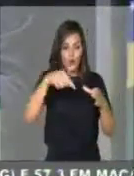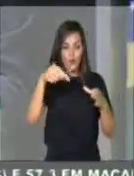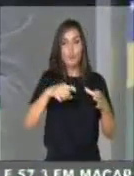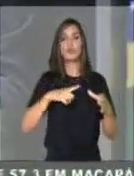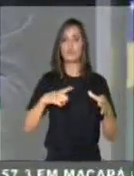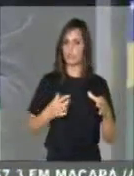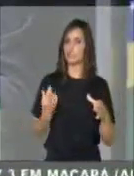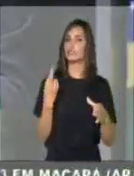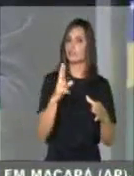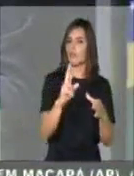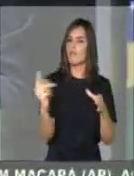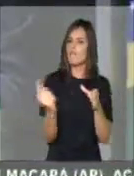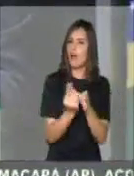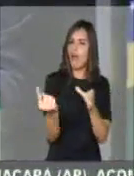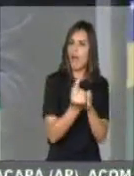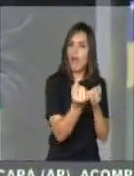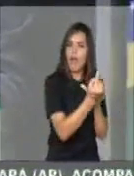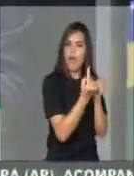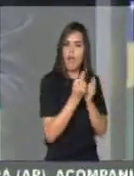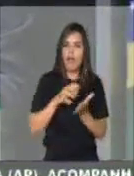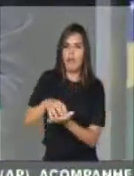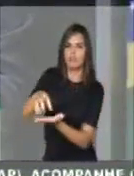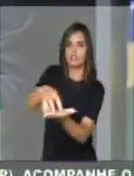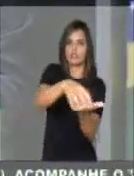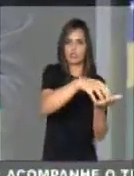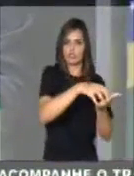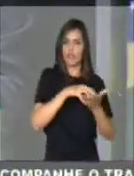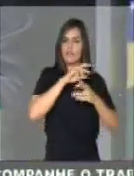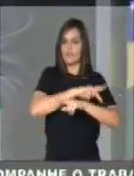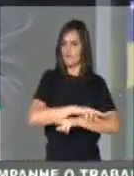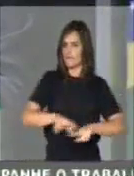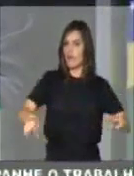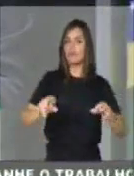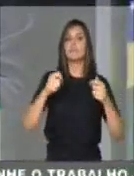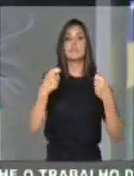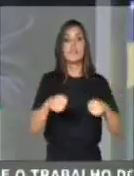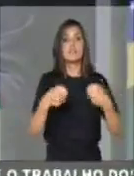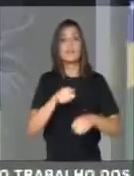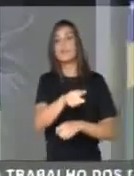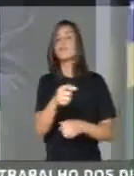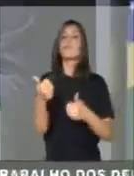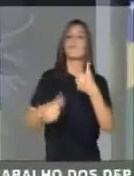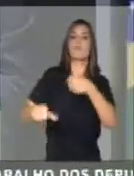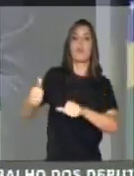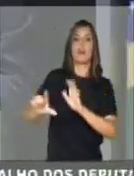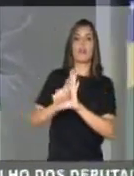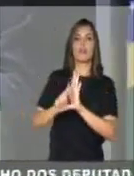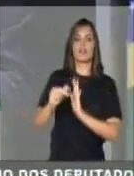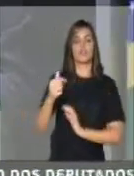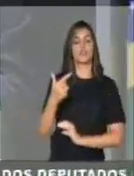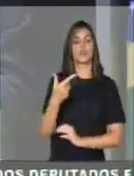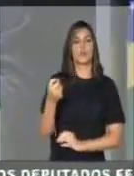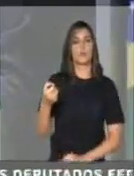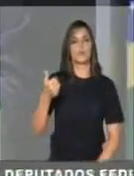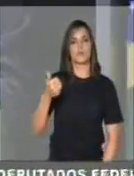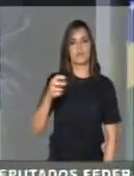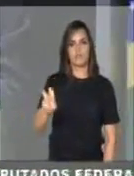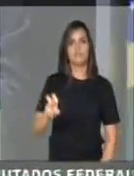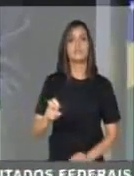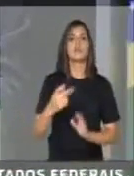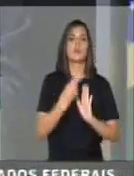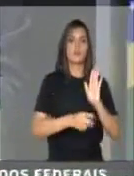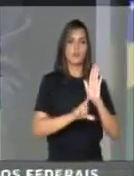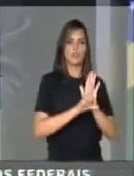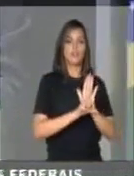trabalho contou com a participação de representantes de diversos órgãos e entidades, concluiu pela necessidade de se propor a revisão da Lei de 2015,